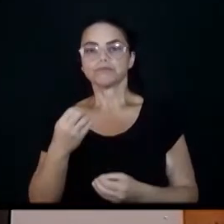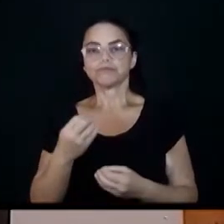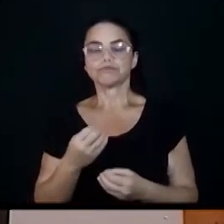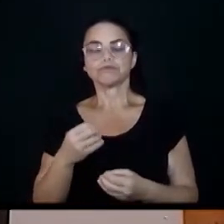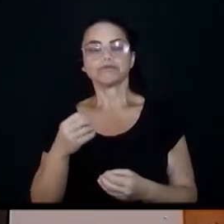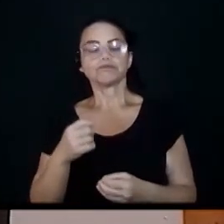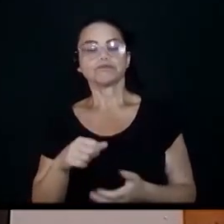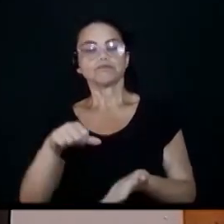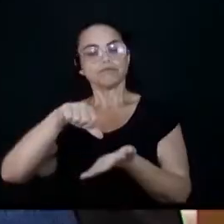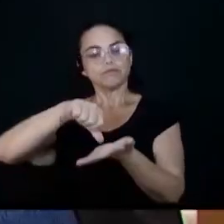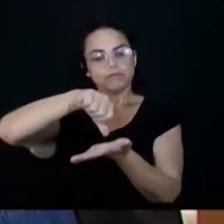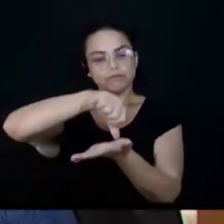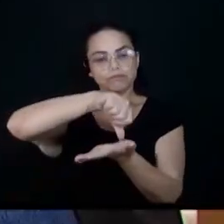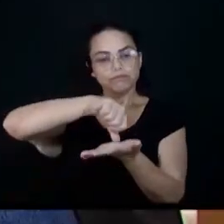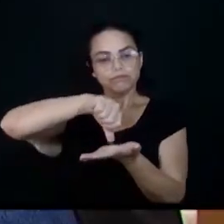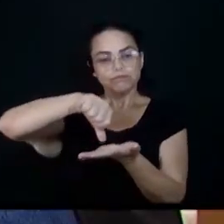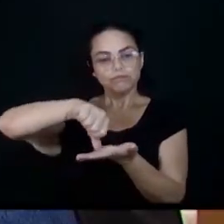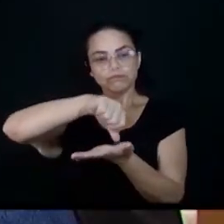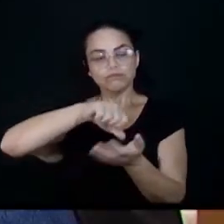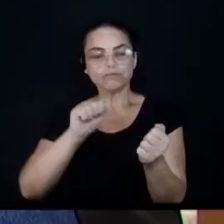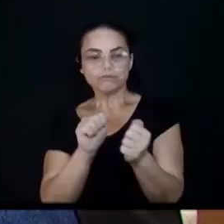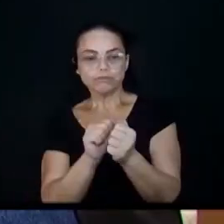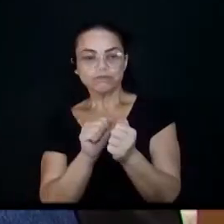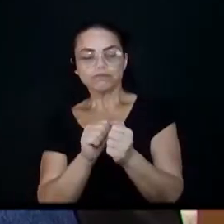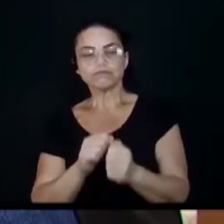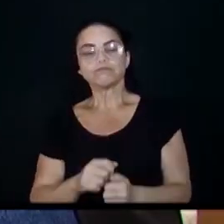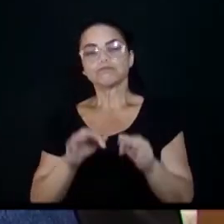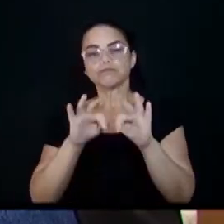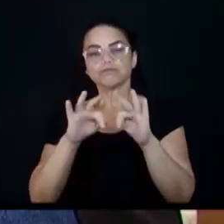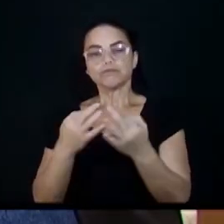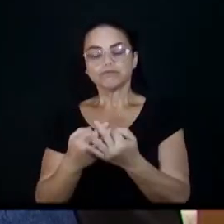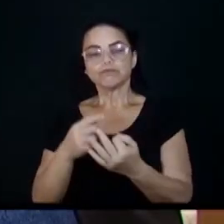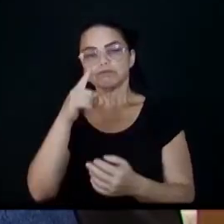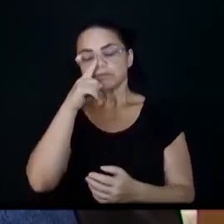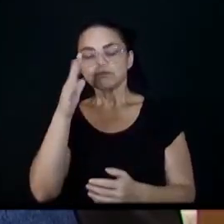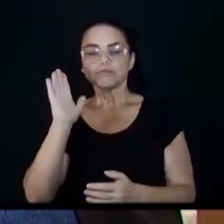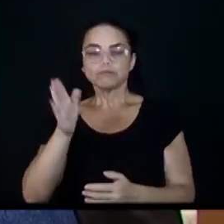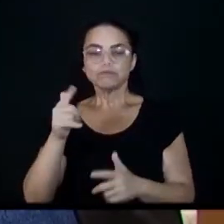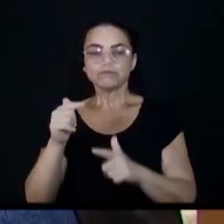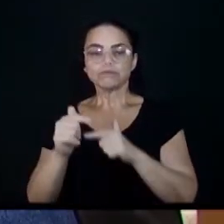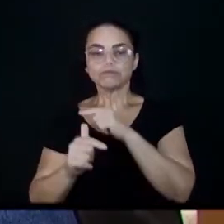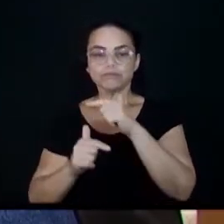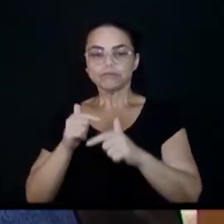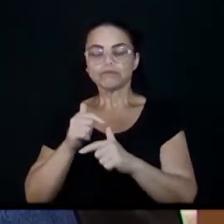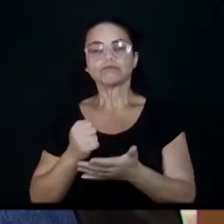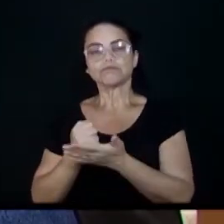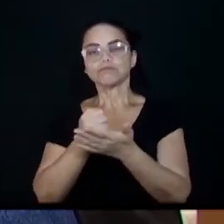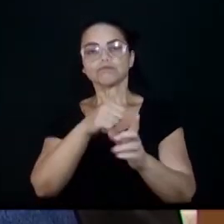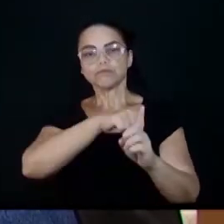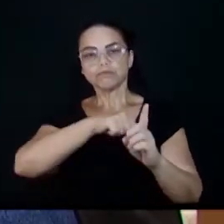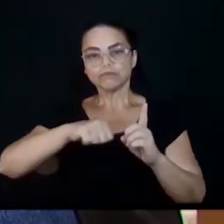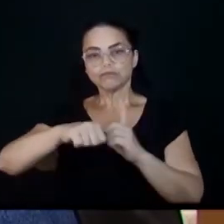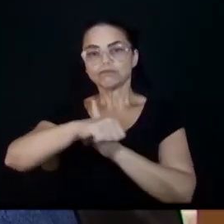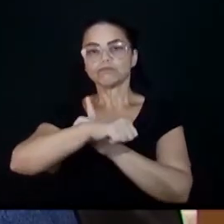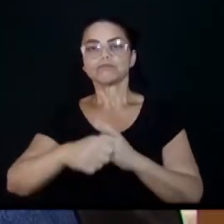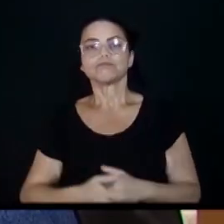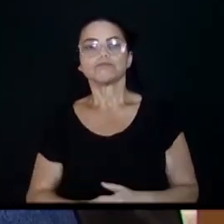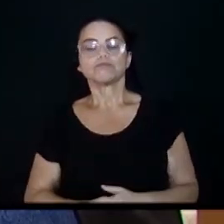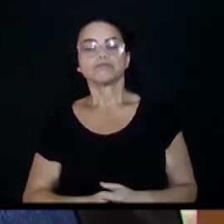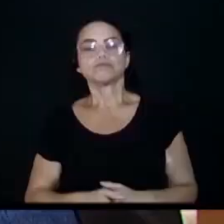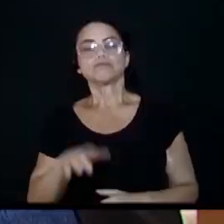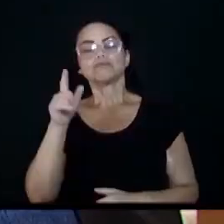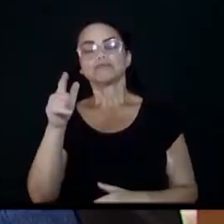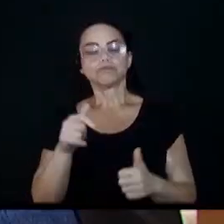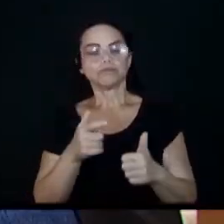sua família, né? Sua mãe já atuava, né, como assistente social. Qual foi qual foi